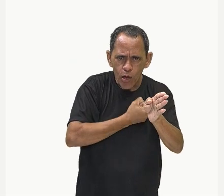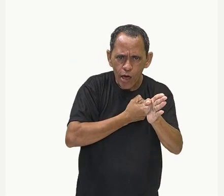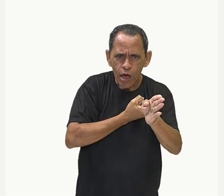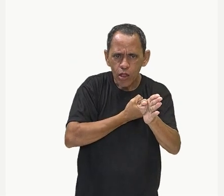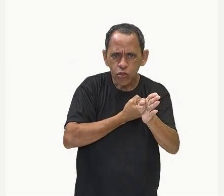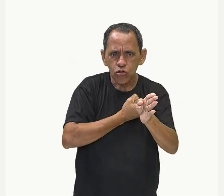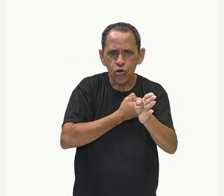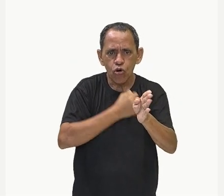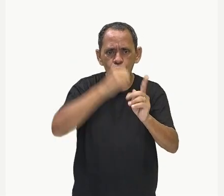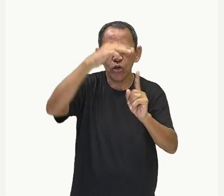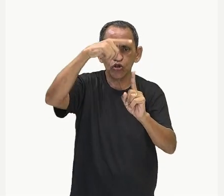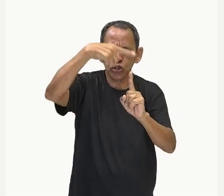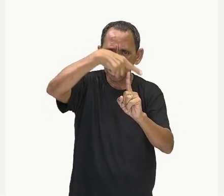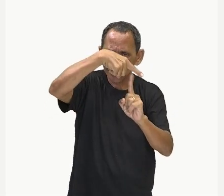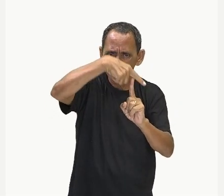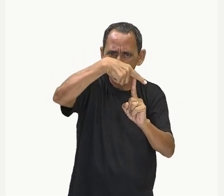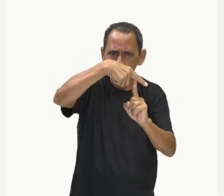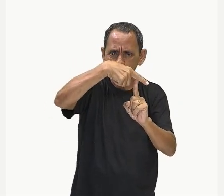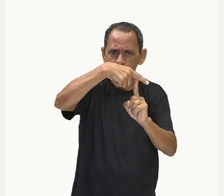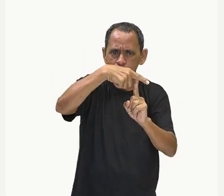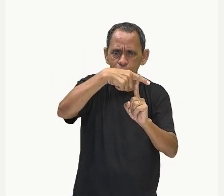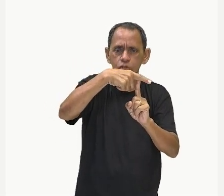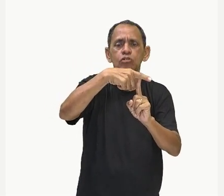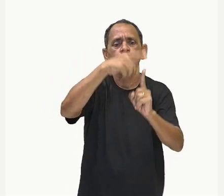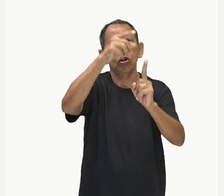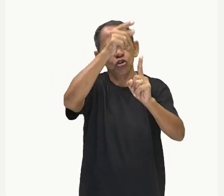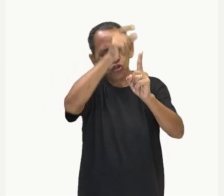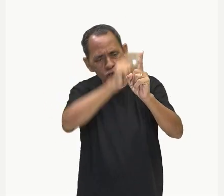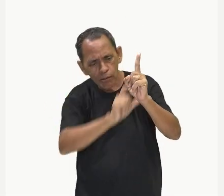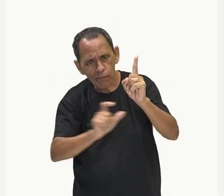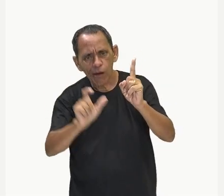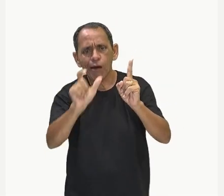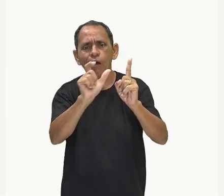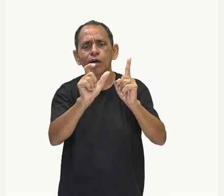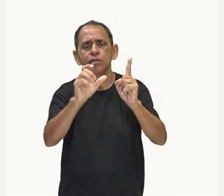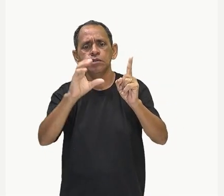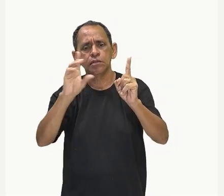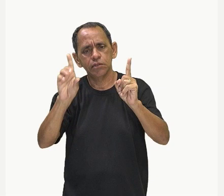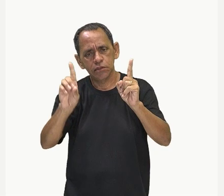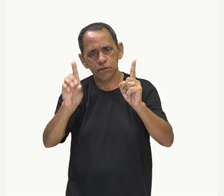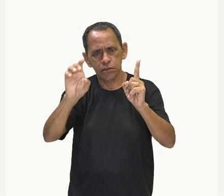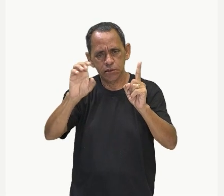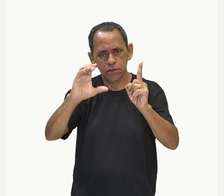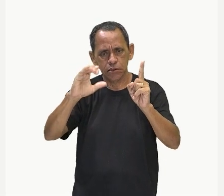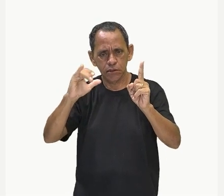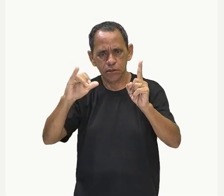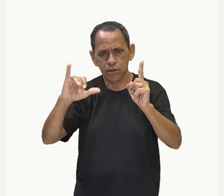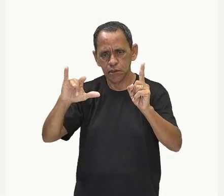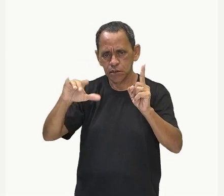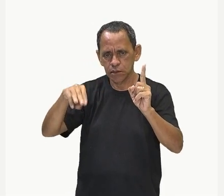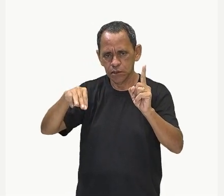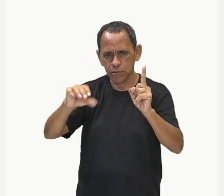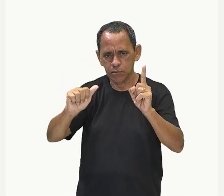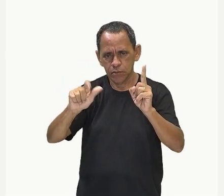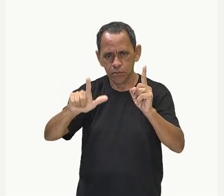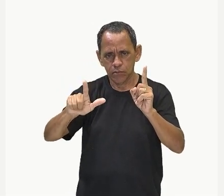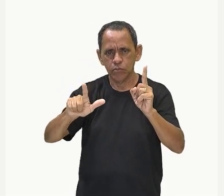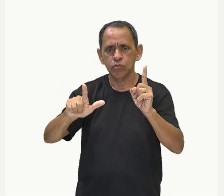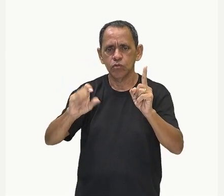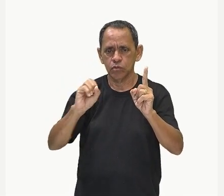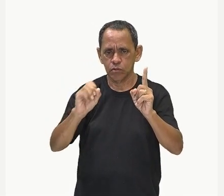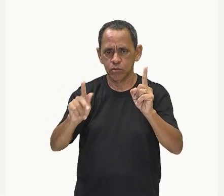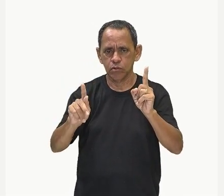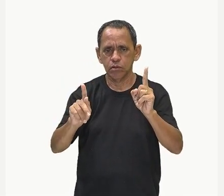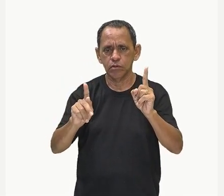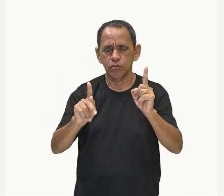a parte inteira? A parte inteira é tudo aquilo que fica na frente da vírgula. Tá bom?